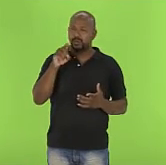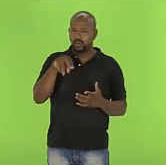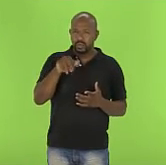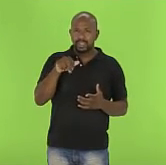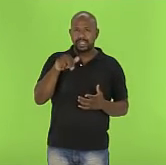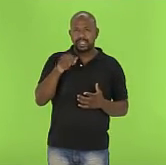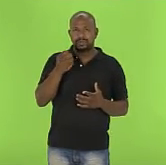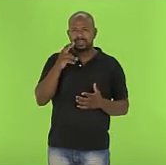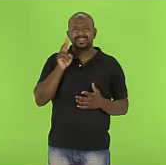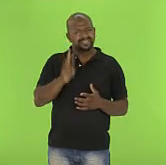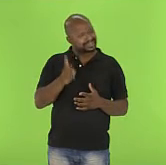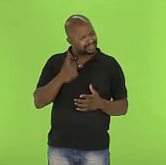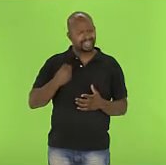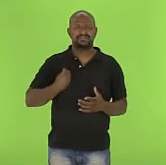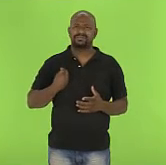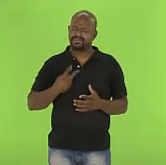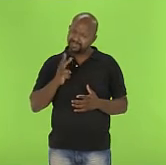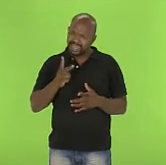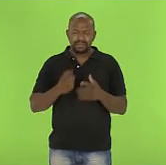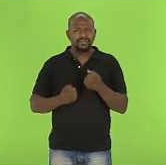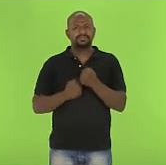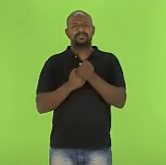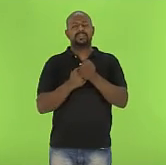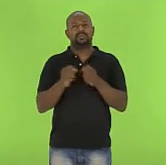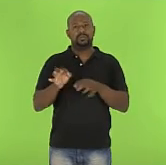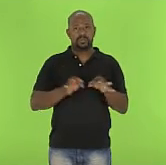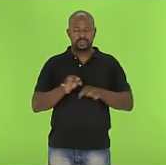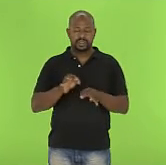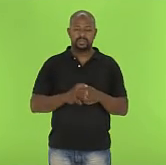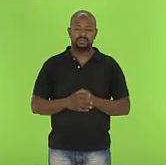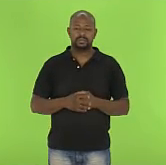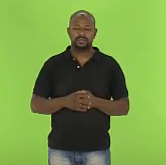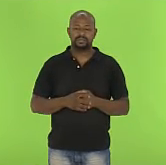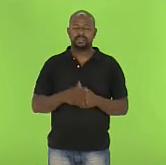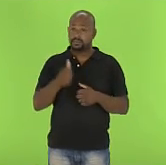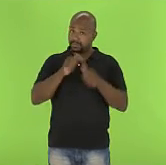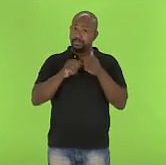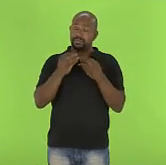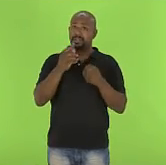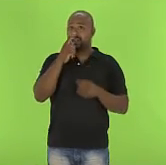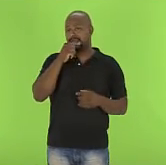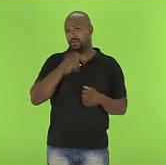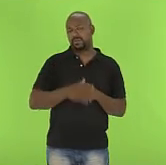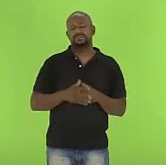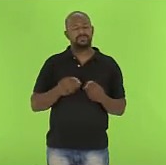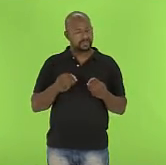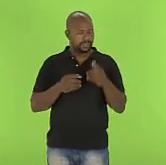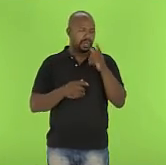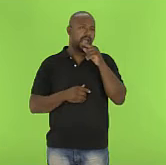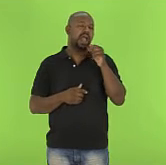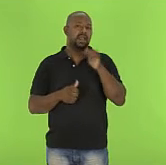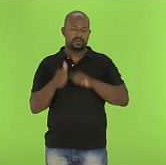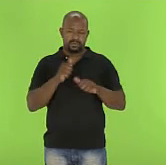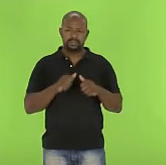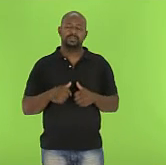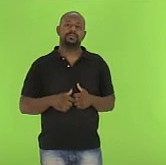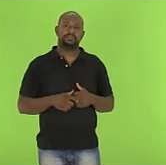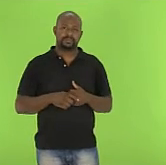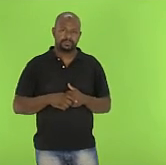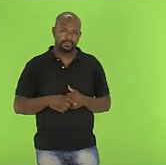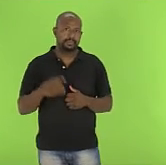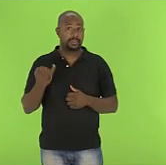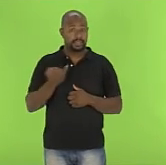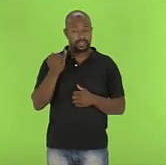Dona Natureza, sempre presente, sempre parceira dos projetos. Tem que beber muita água, gente. E